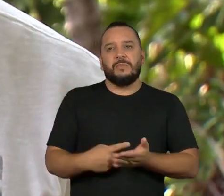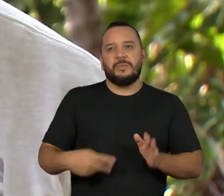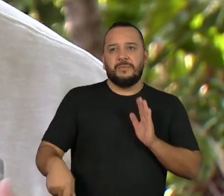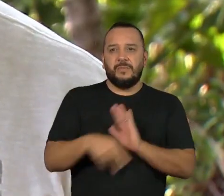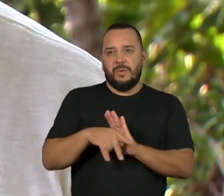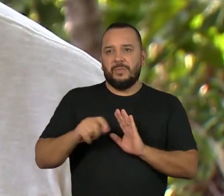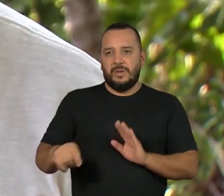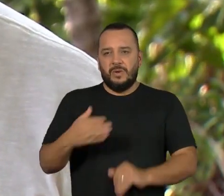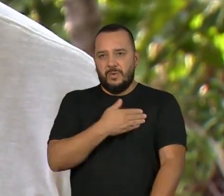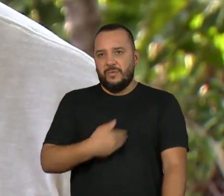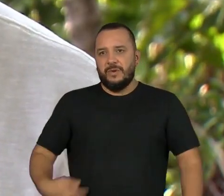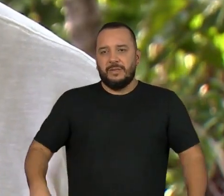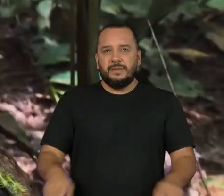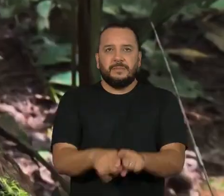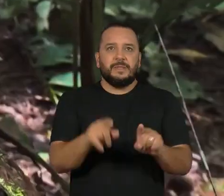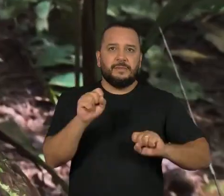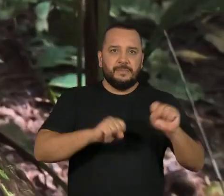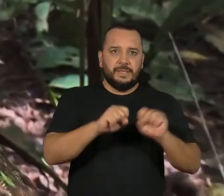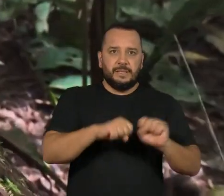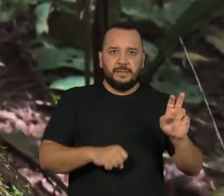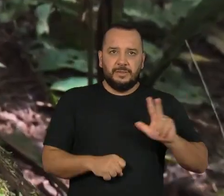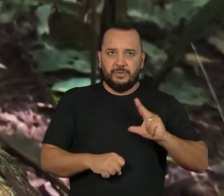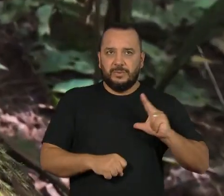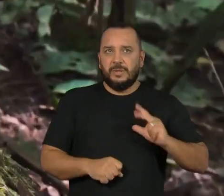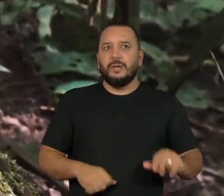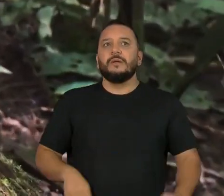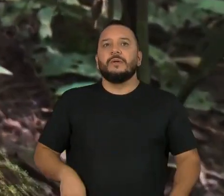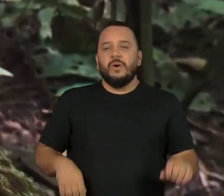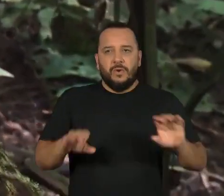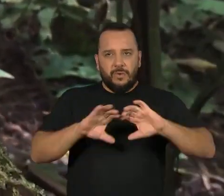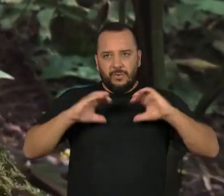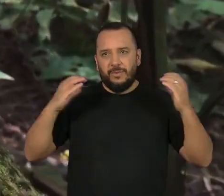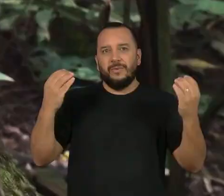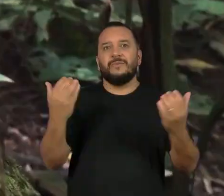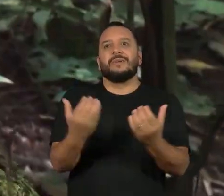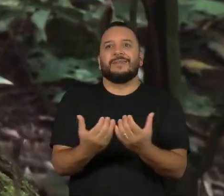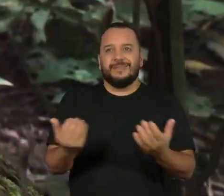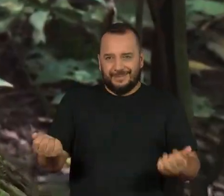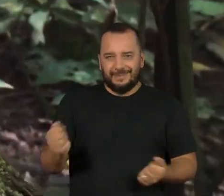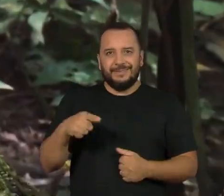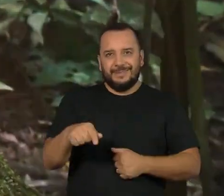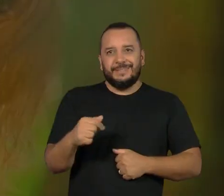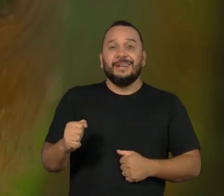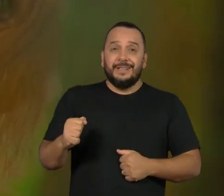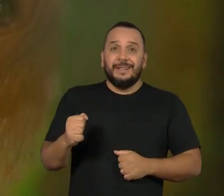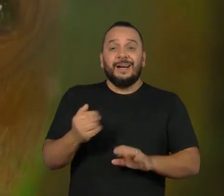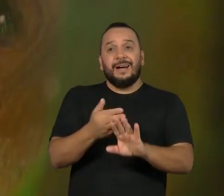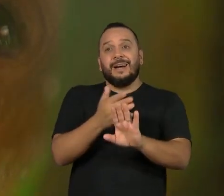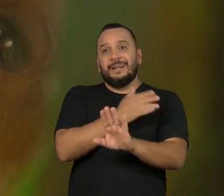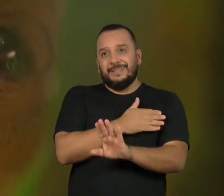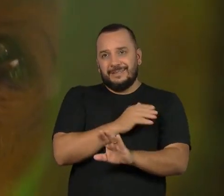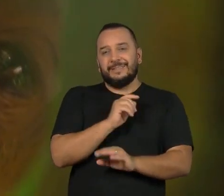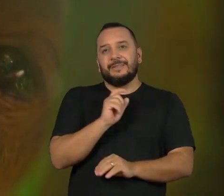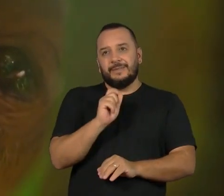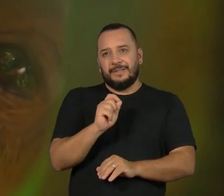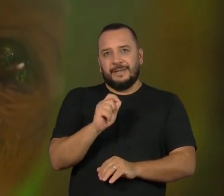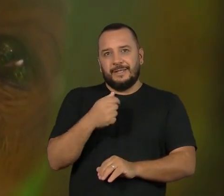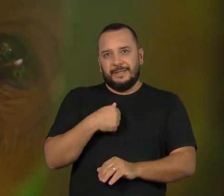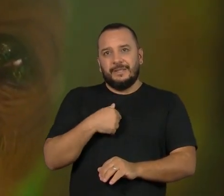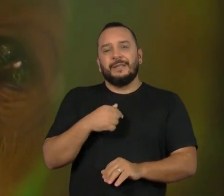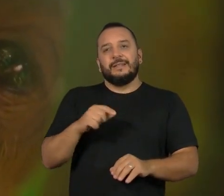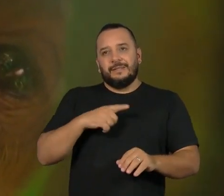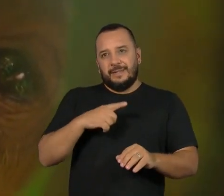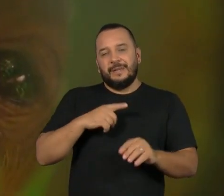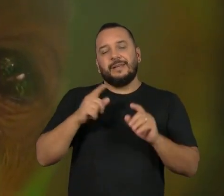governos, mas também do setor privado. E essa conferência ela antecede por meses a conferência de clima que vai acontecer no